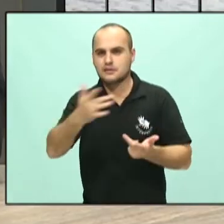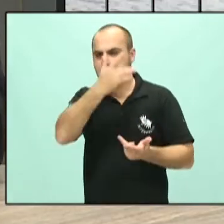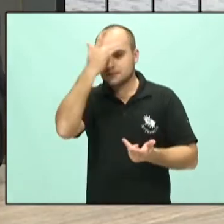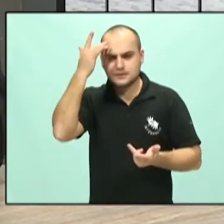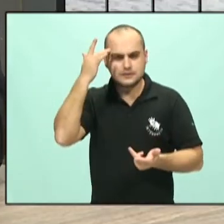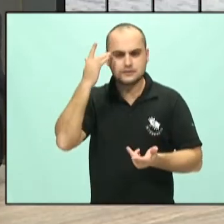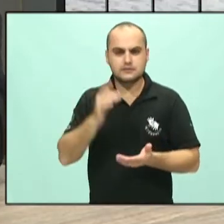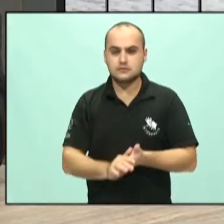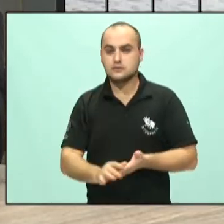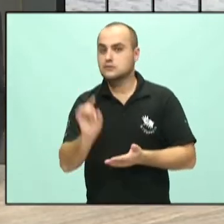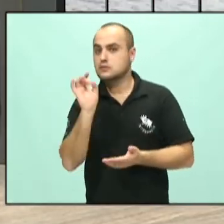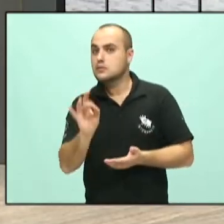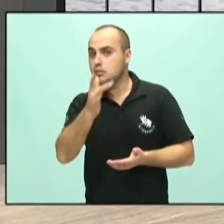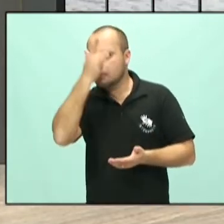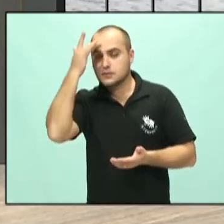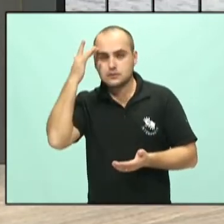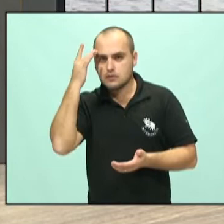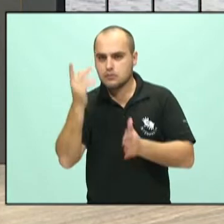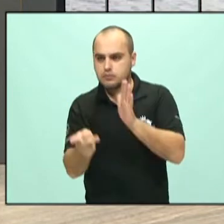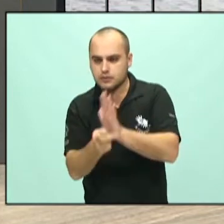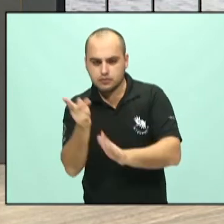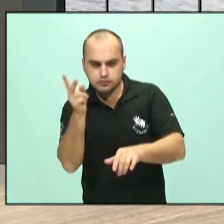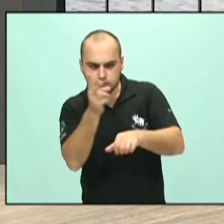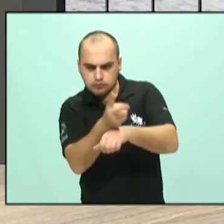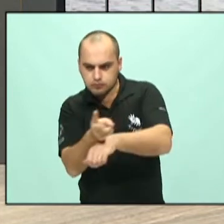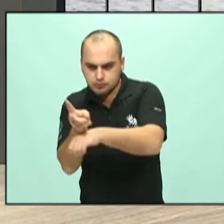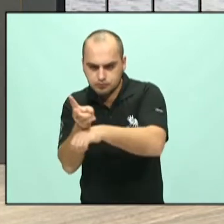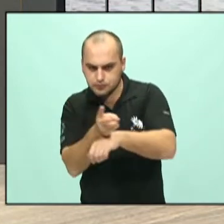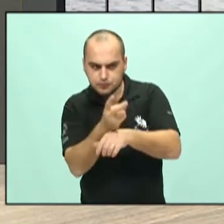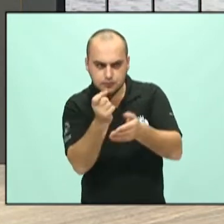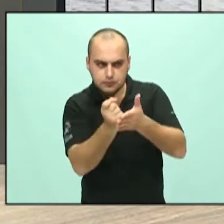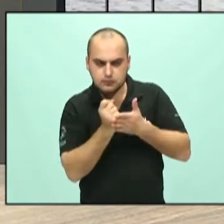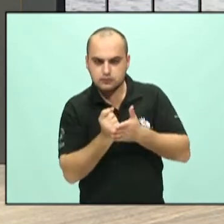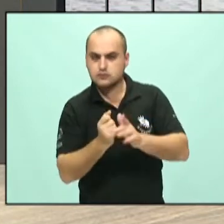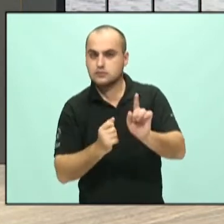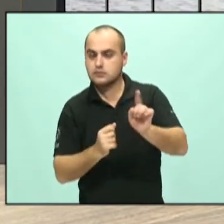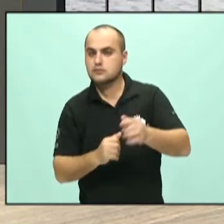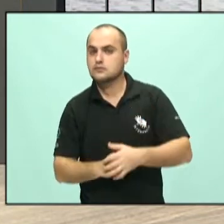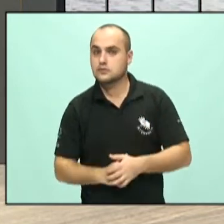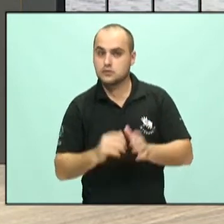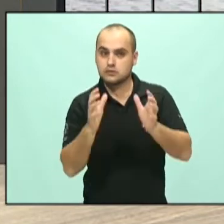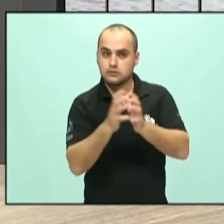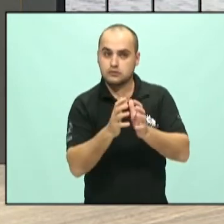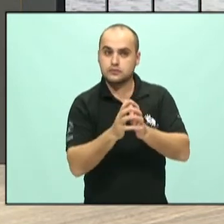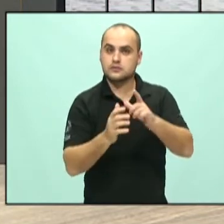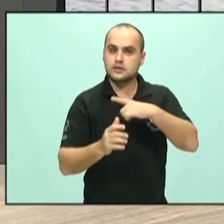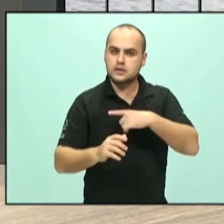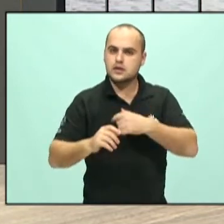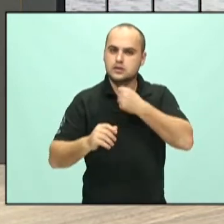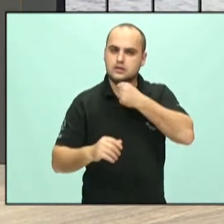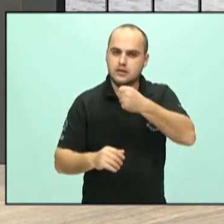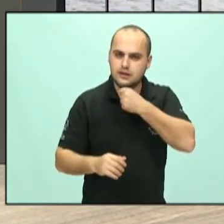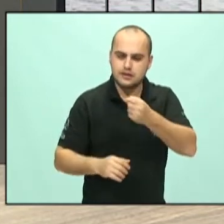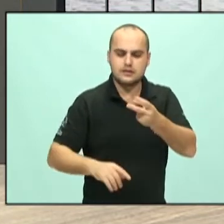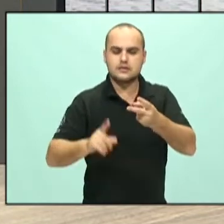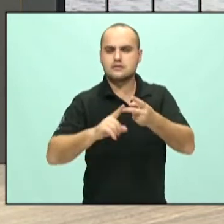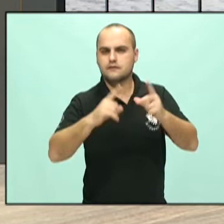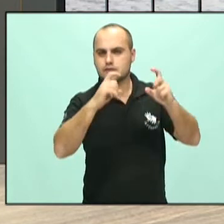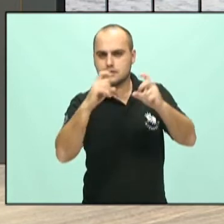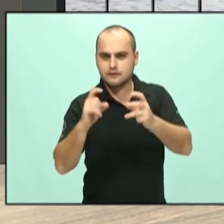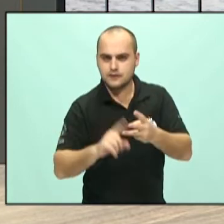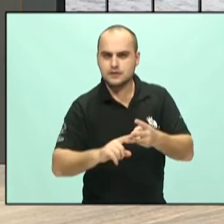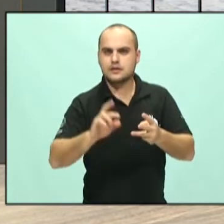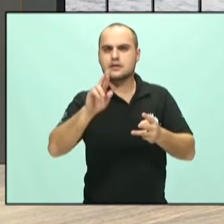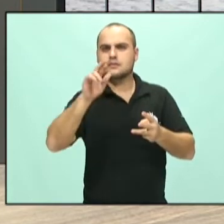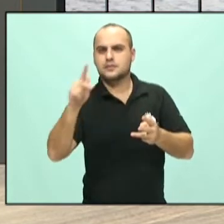Não foram só pessoas de produção audiovisual que nos auxiliaram nisso. A nossa equipe foi composta de pessoas de jornalismo, fotografia,